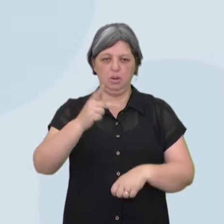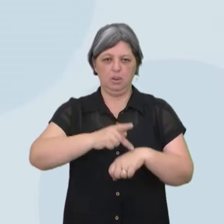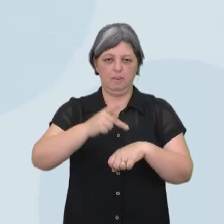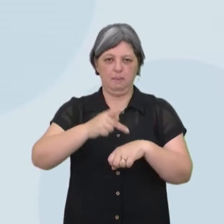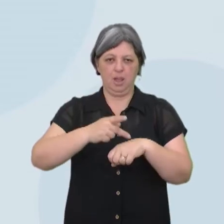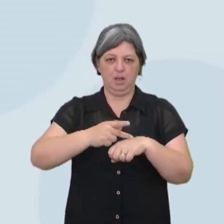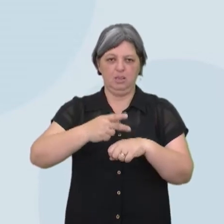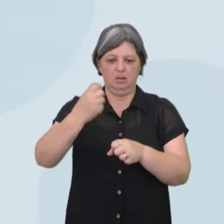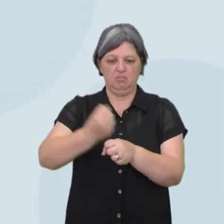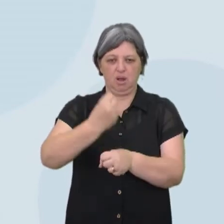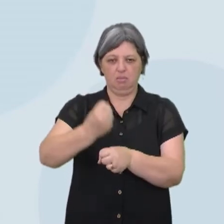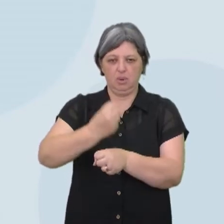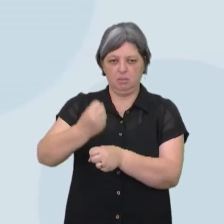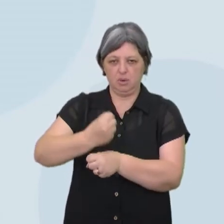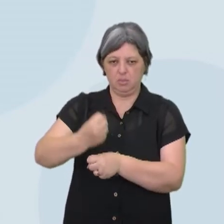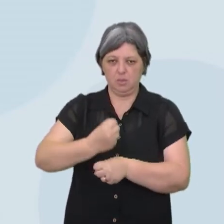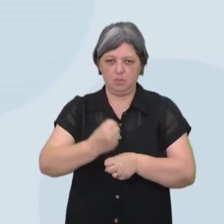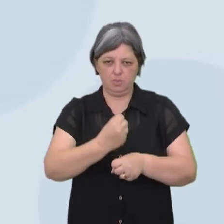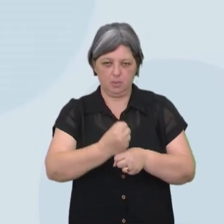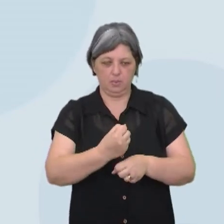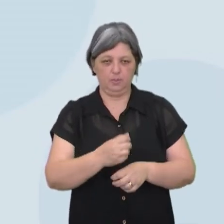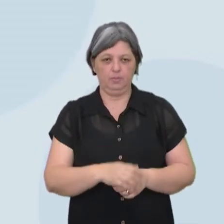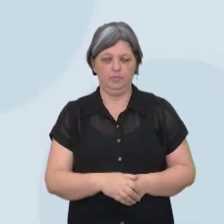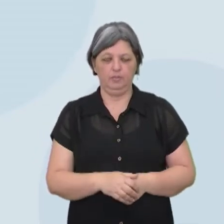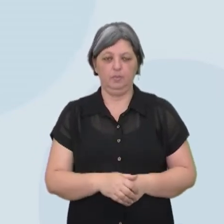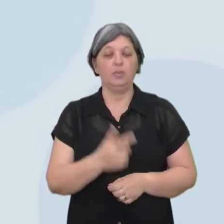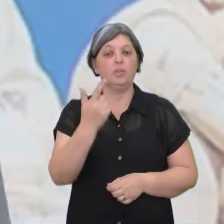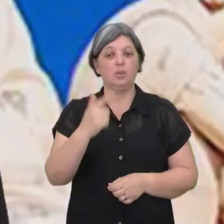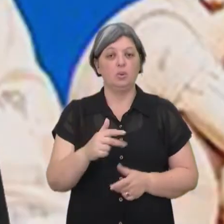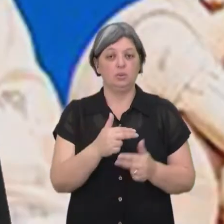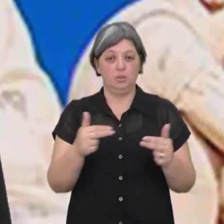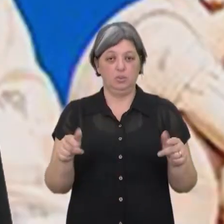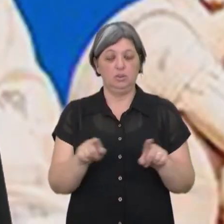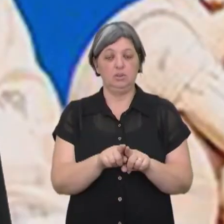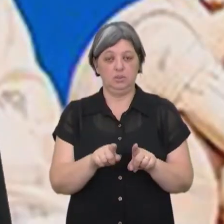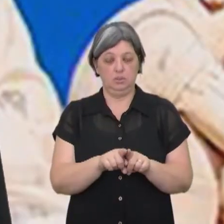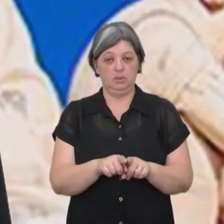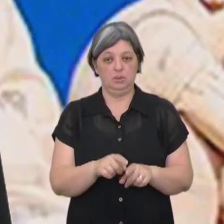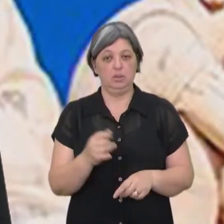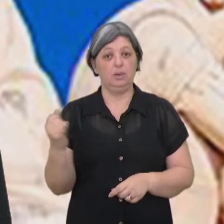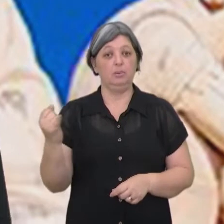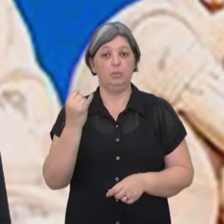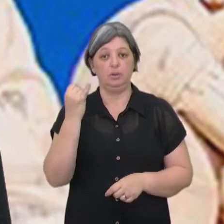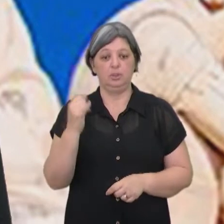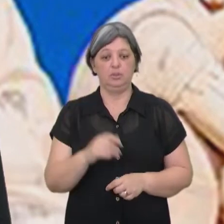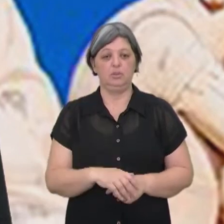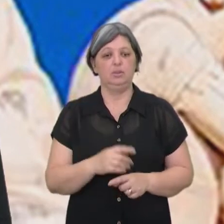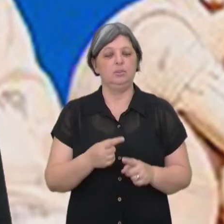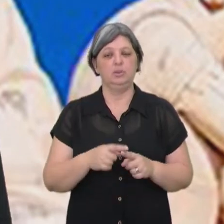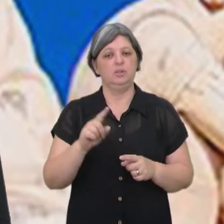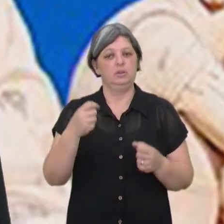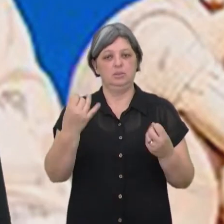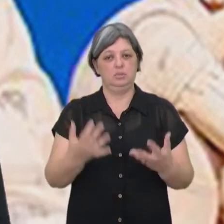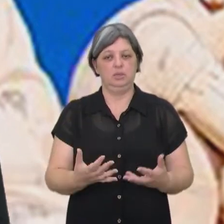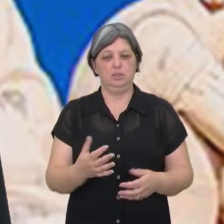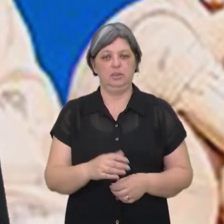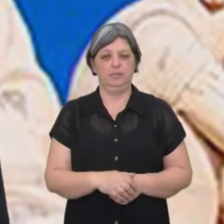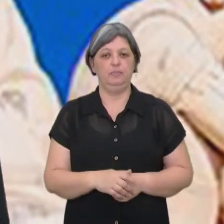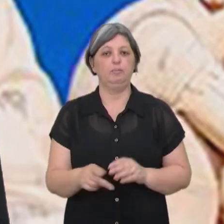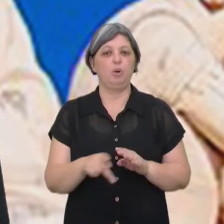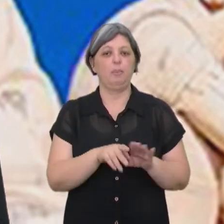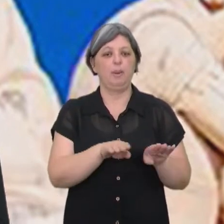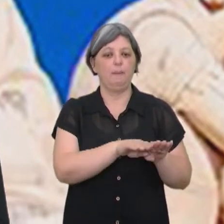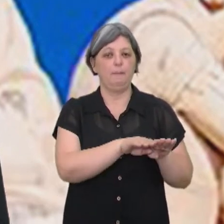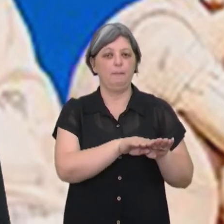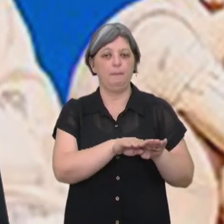Então assim, e outra coisa também, pessoal, pode voltar em mim um pouquinho, que eu acabei não explicando, mas é bom que se explique. Padrão,